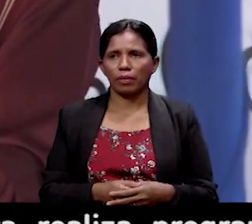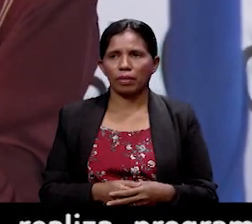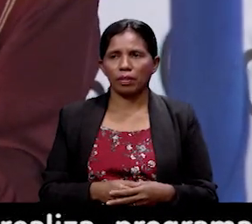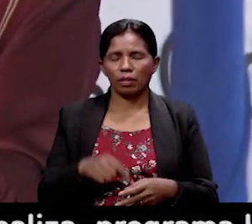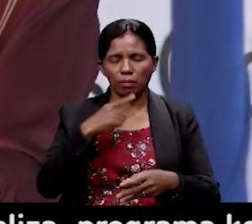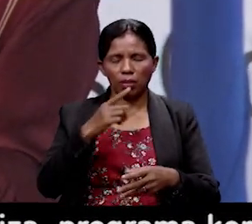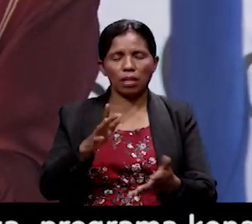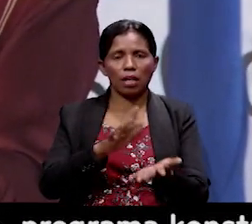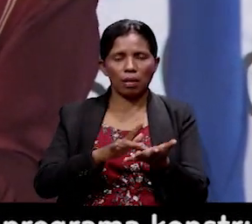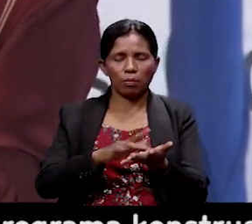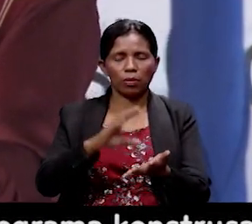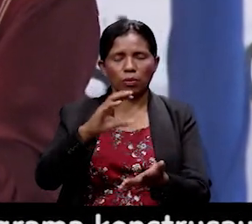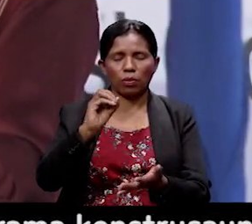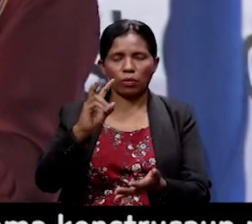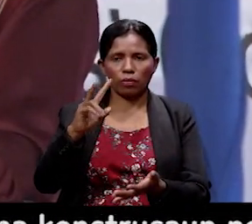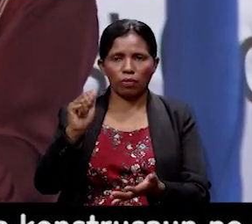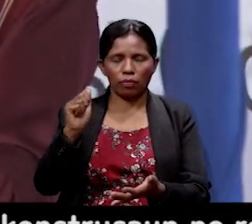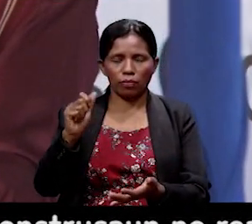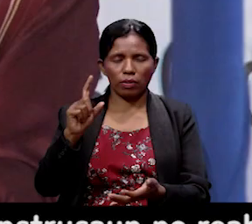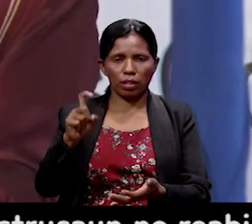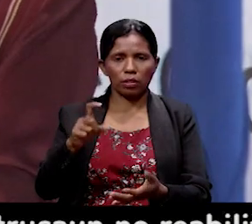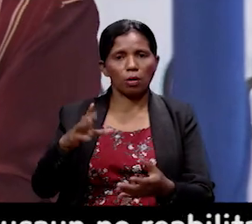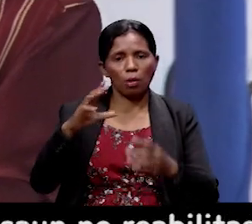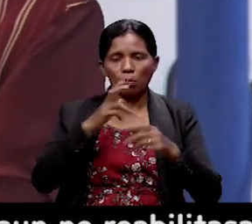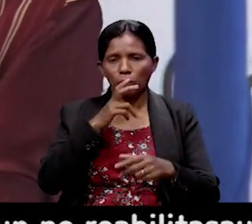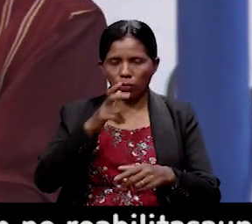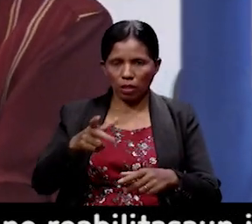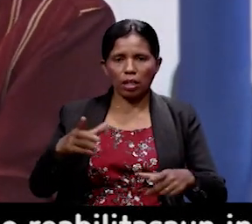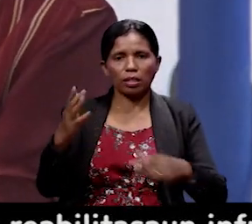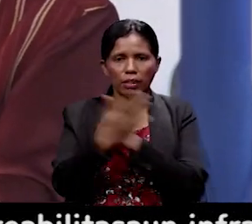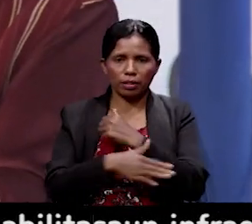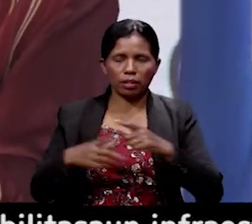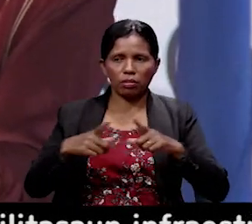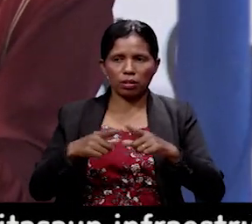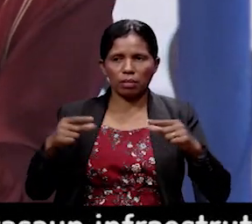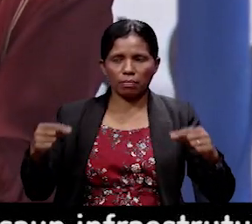COVAX, Portugal, Japão, Nova Zelândia.